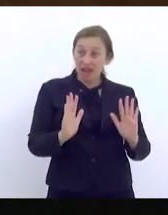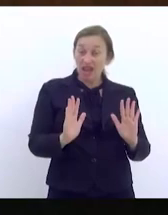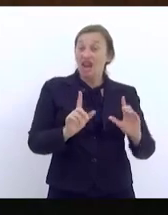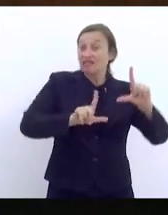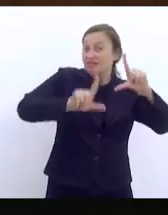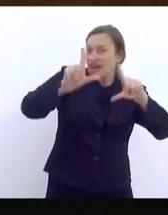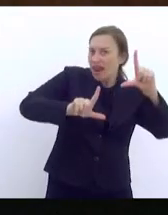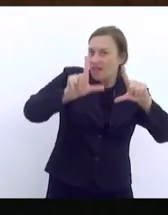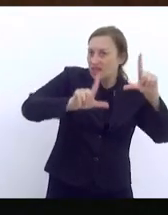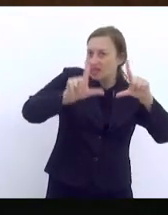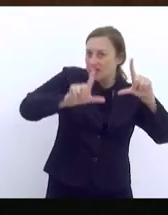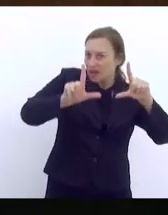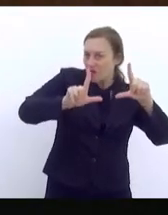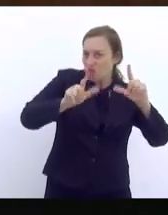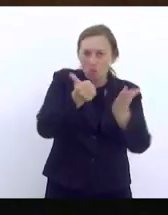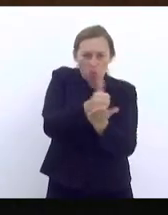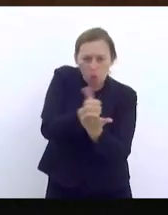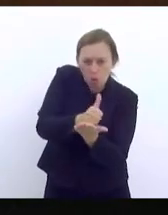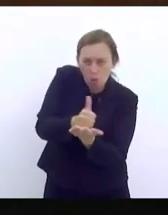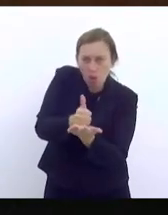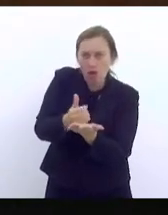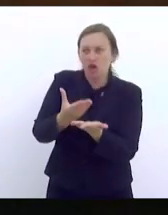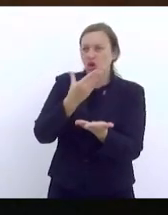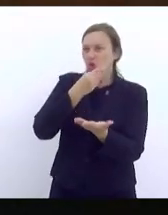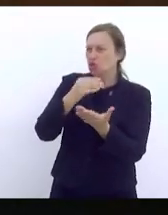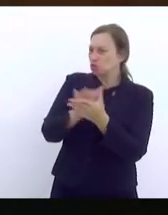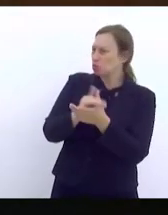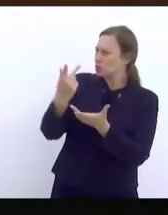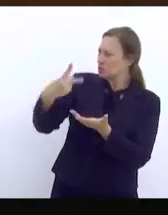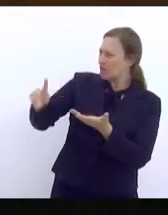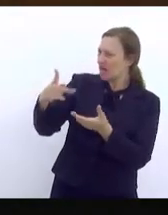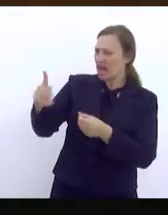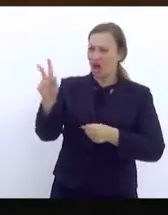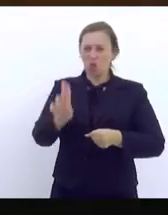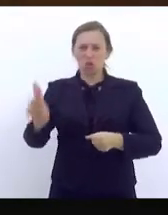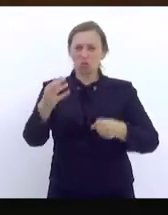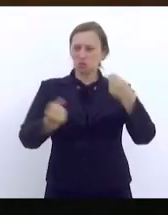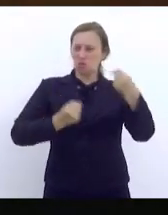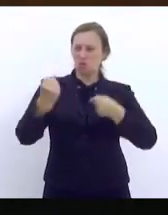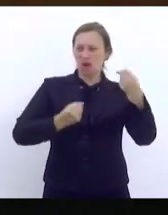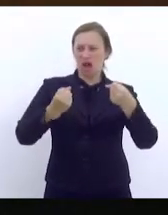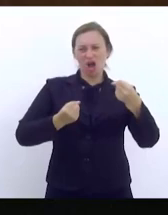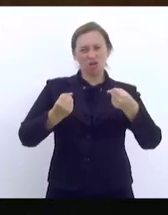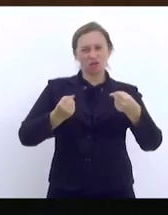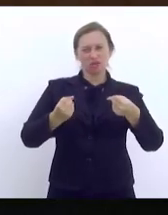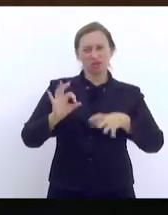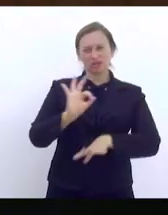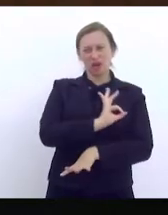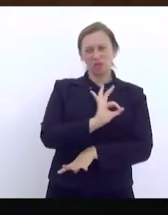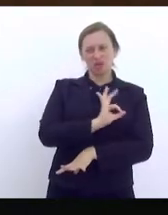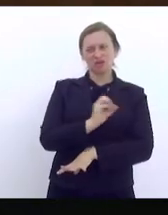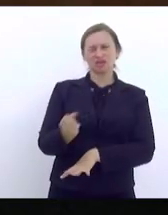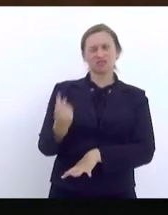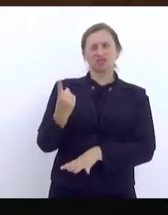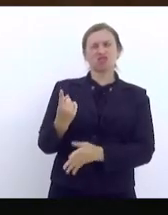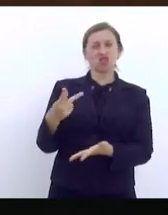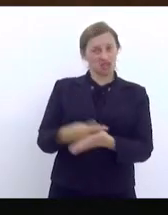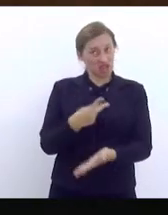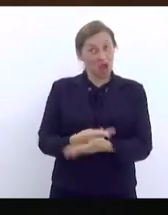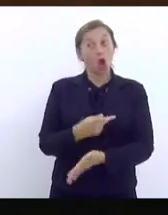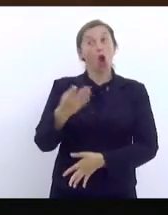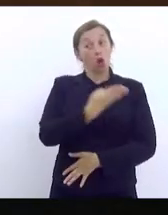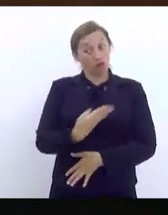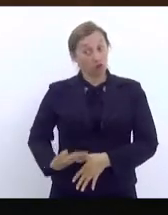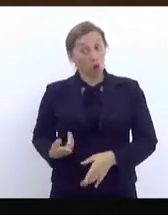geração PlayStation e o marido dela que usufru de carro blindado sirene tá tudo errado Governador Cuidado